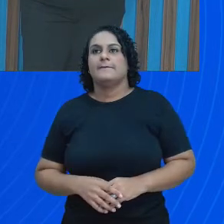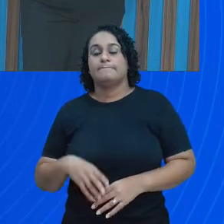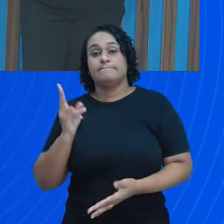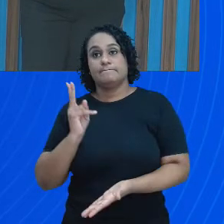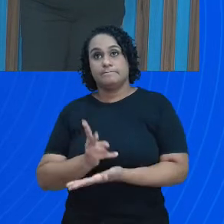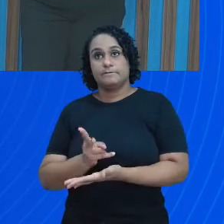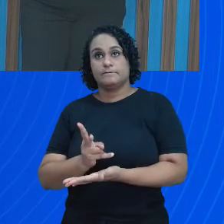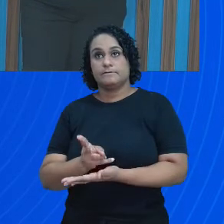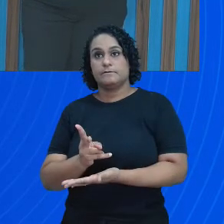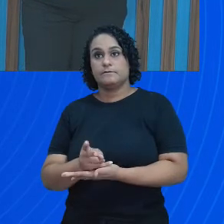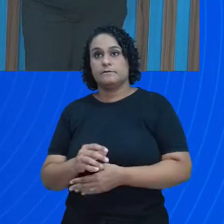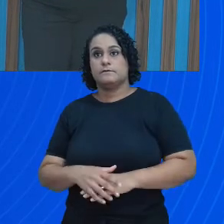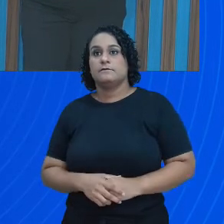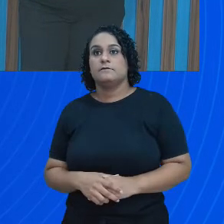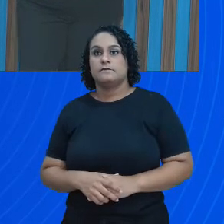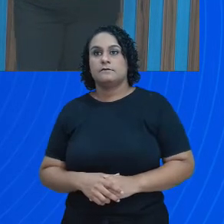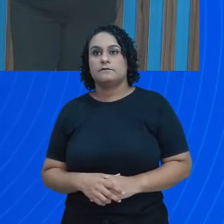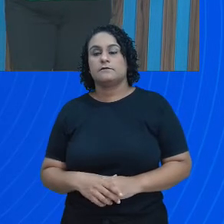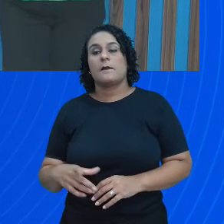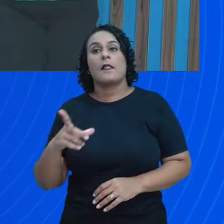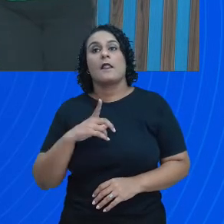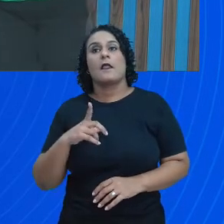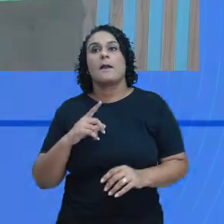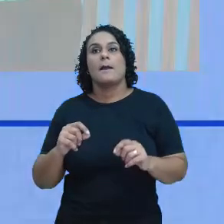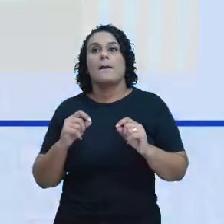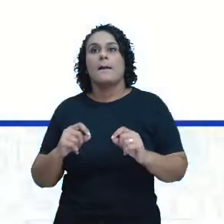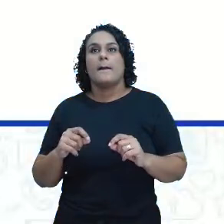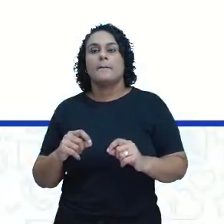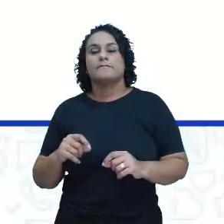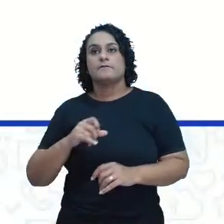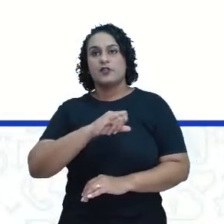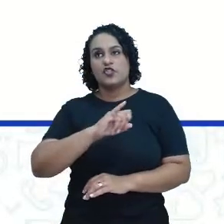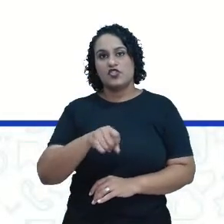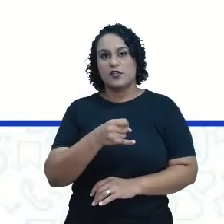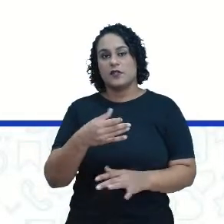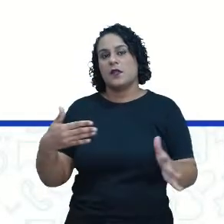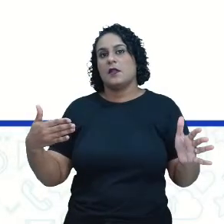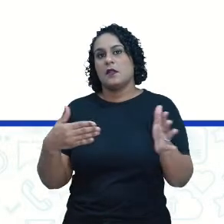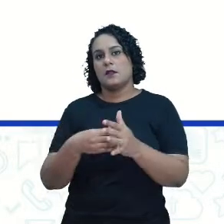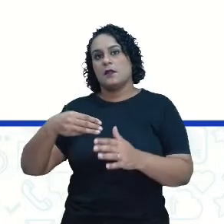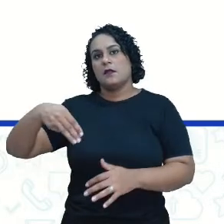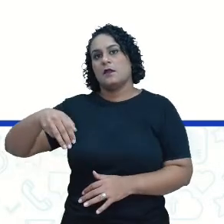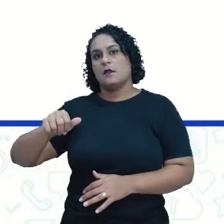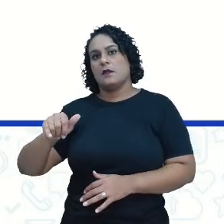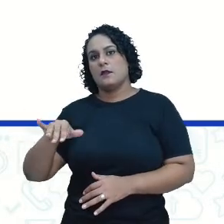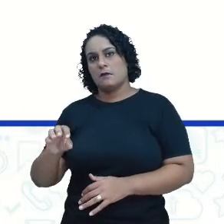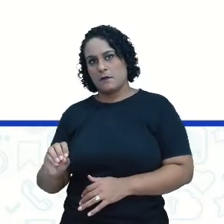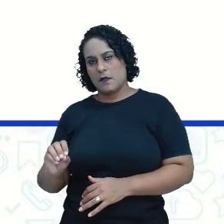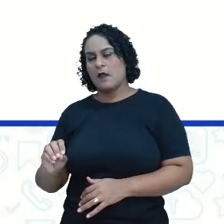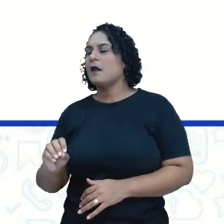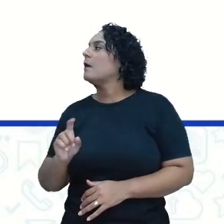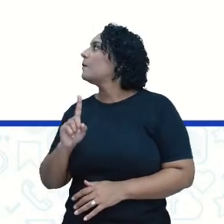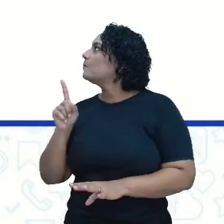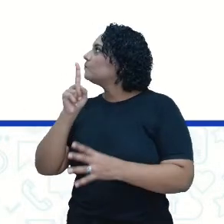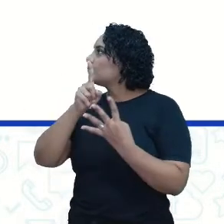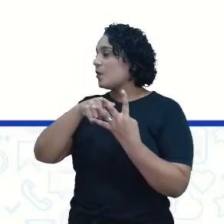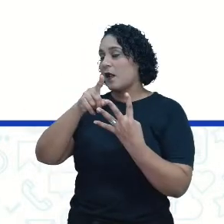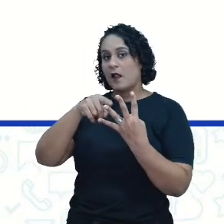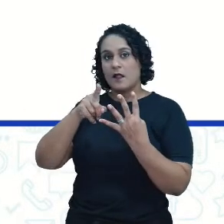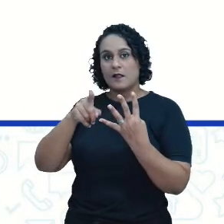calendário cósmico. Olha só, temos aí de janeiro a maio do nosso calendário cósmico,